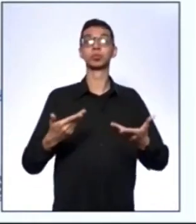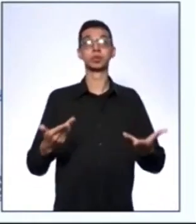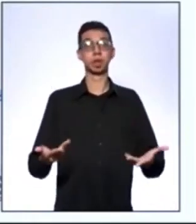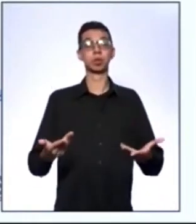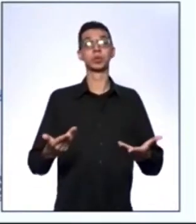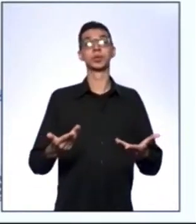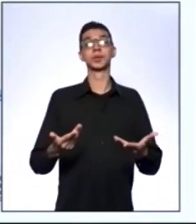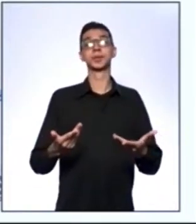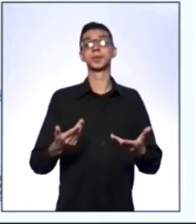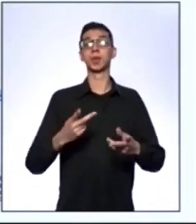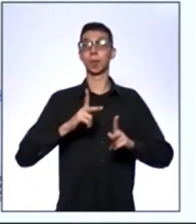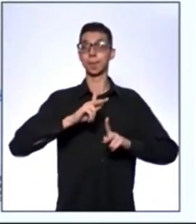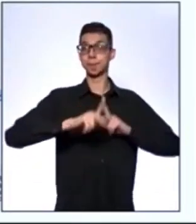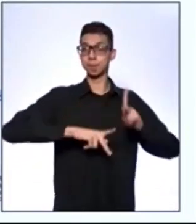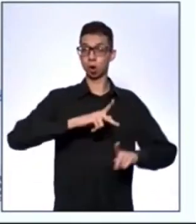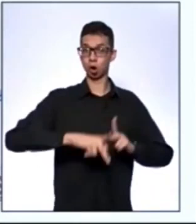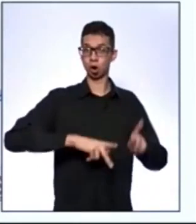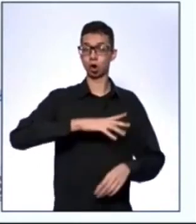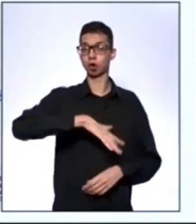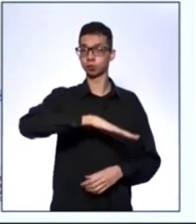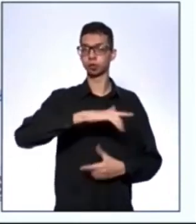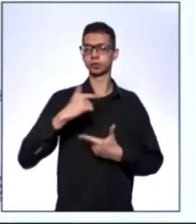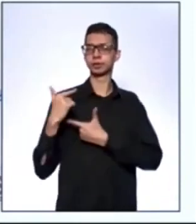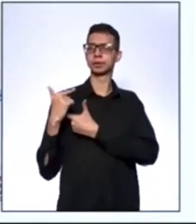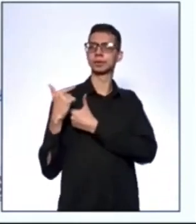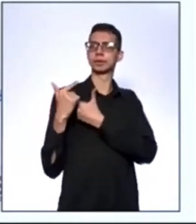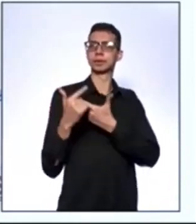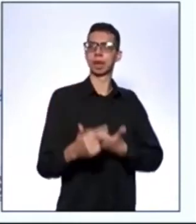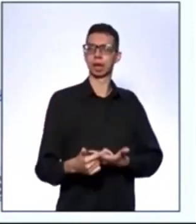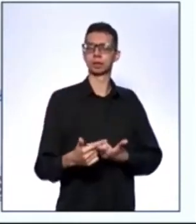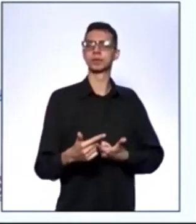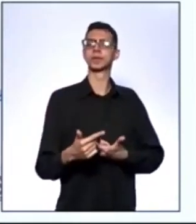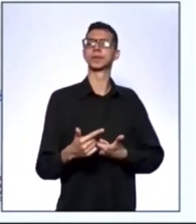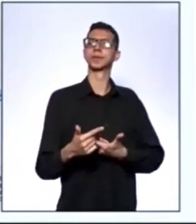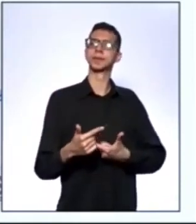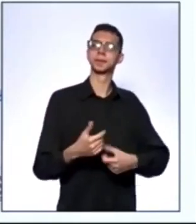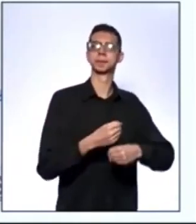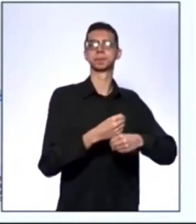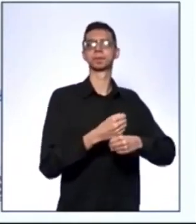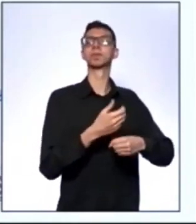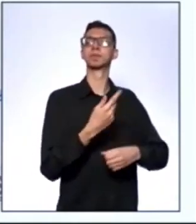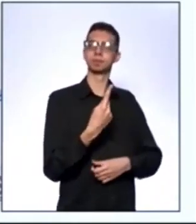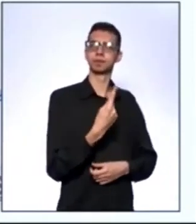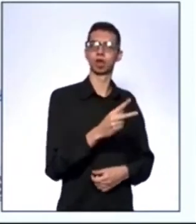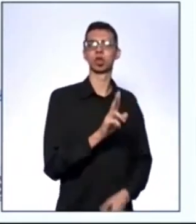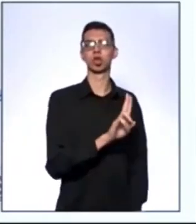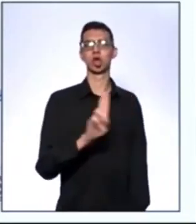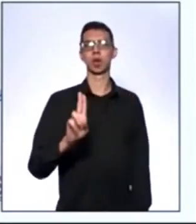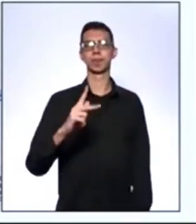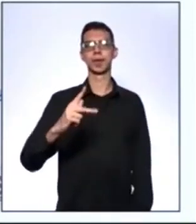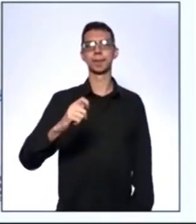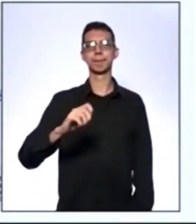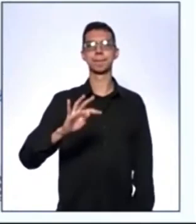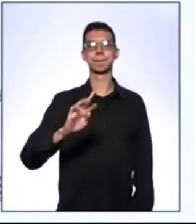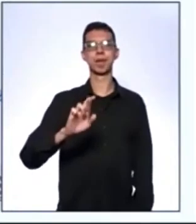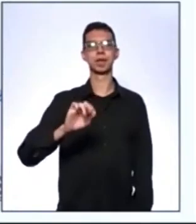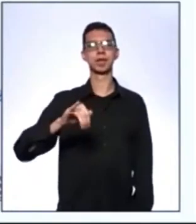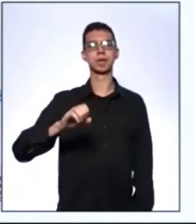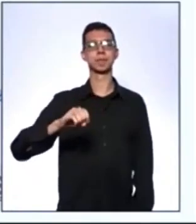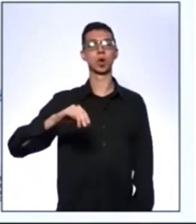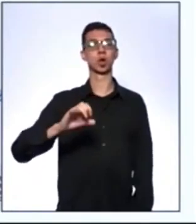herança cultural dos povos dá-se o nome patrimônio cultural. Olha lá, site da Unesco, gente,